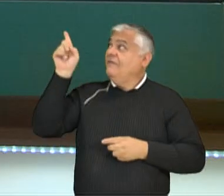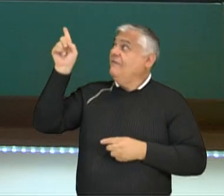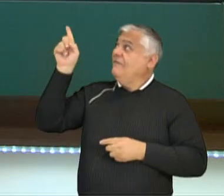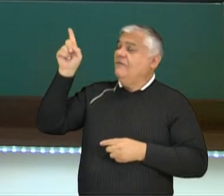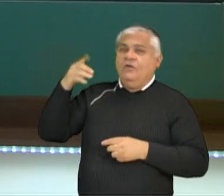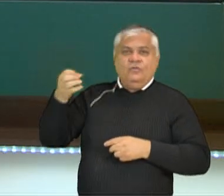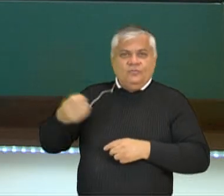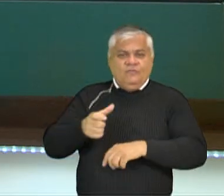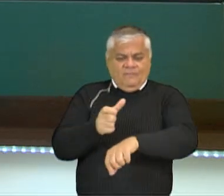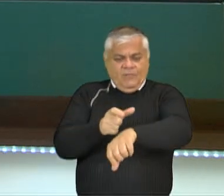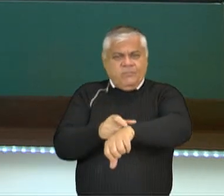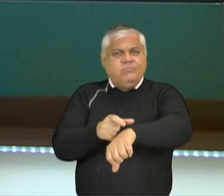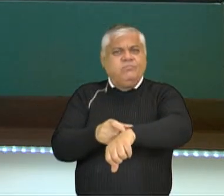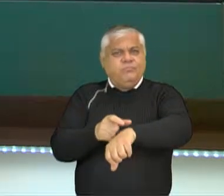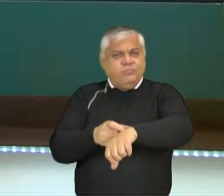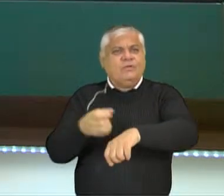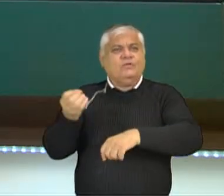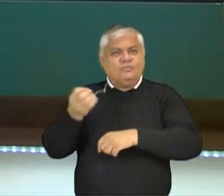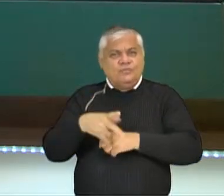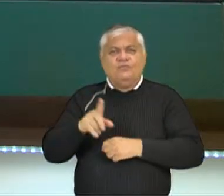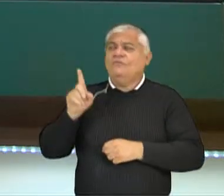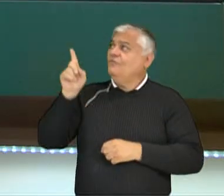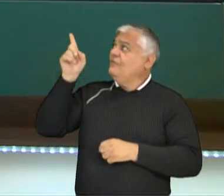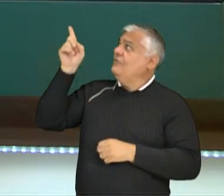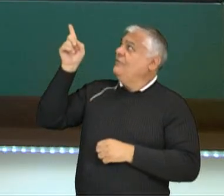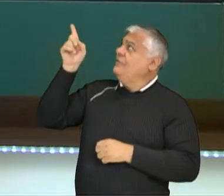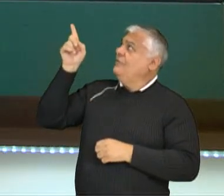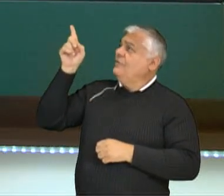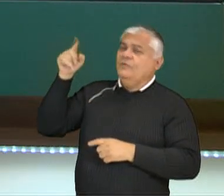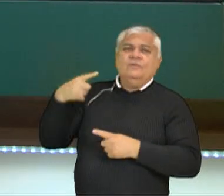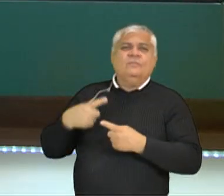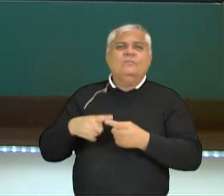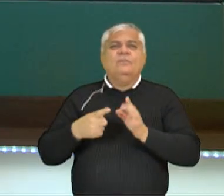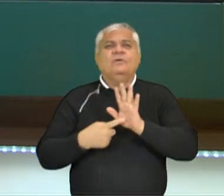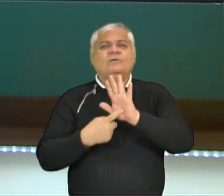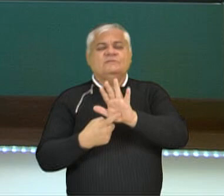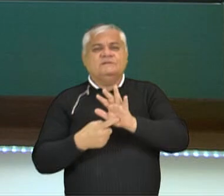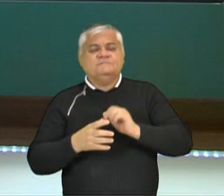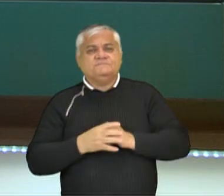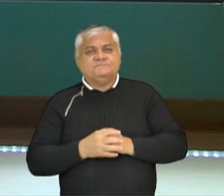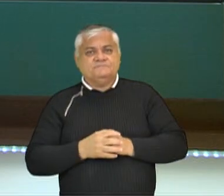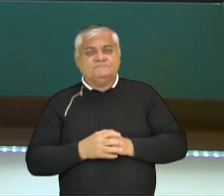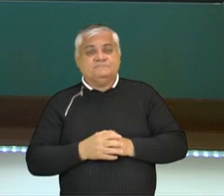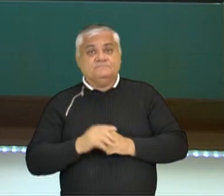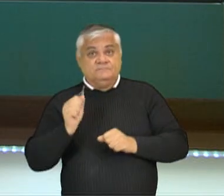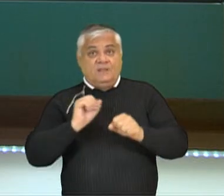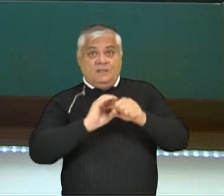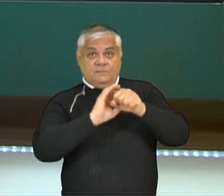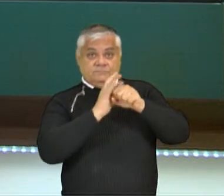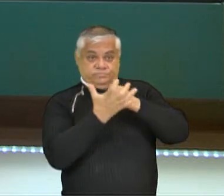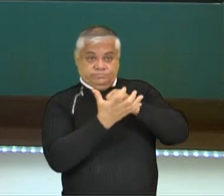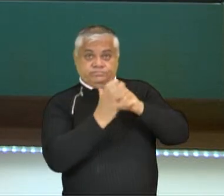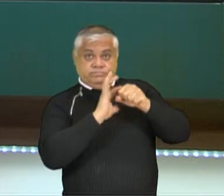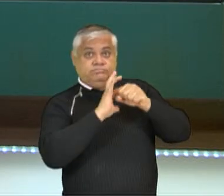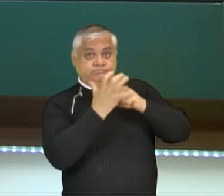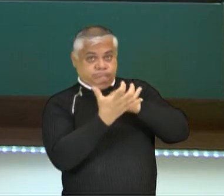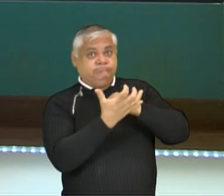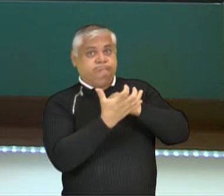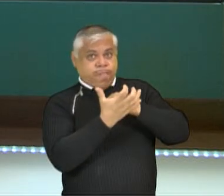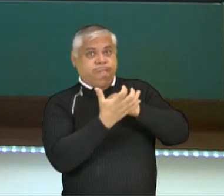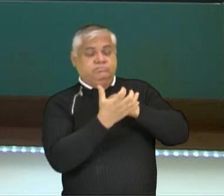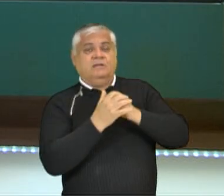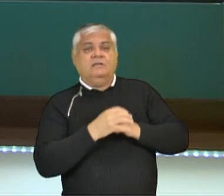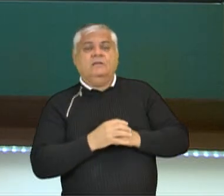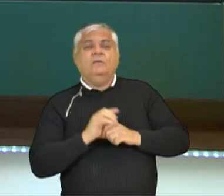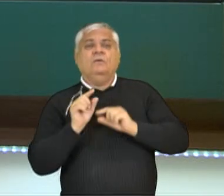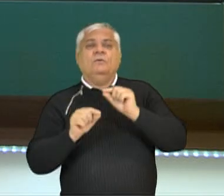Eu achei bem interessante trazer ele para vocês, por quê? Porque com o coronavírus, né, o